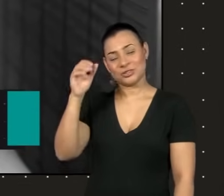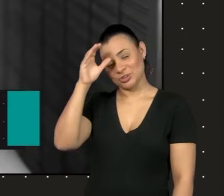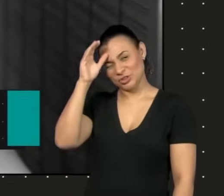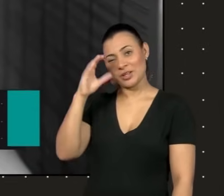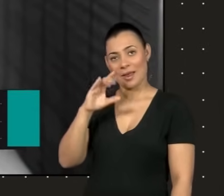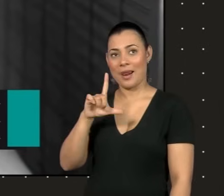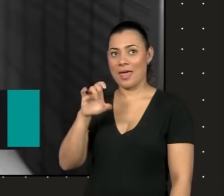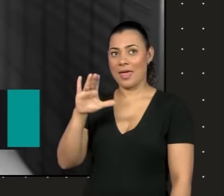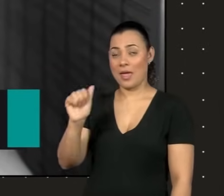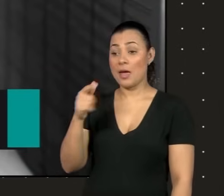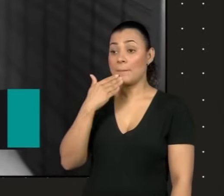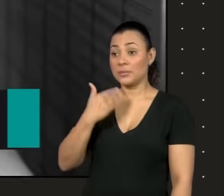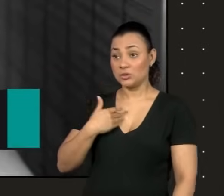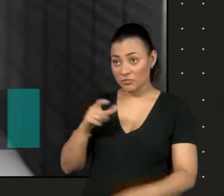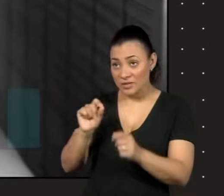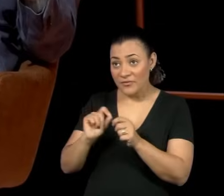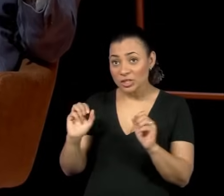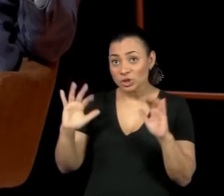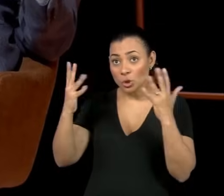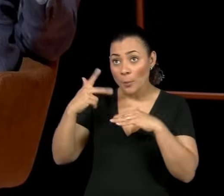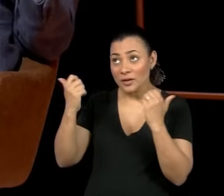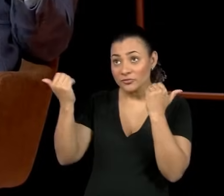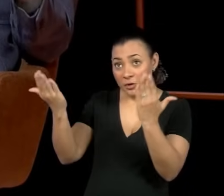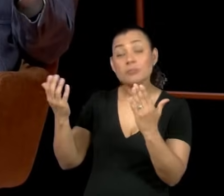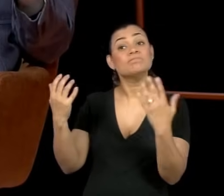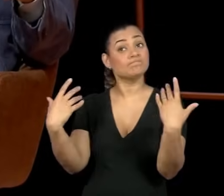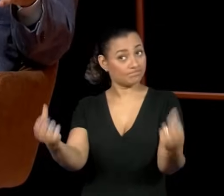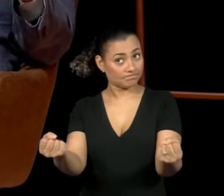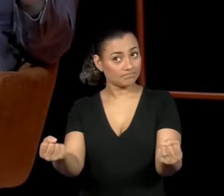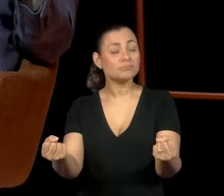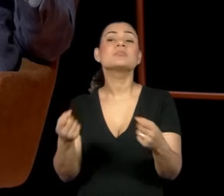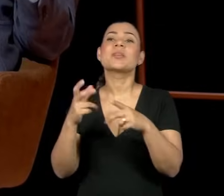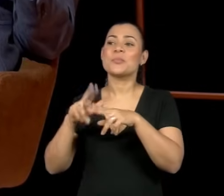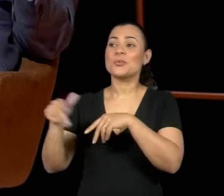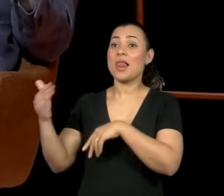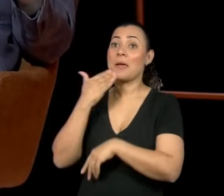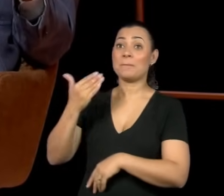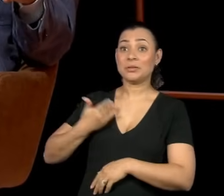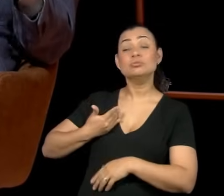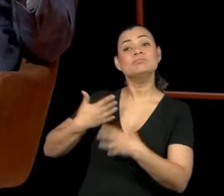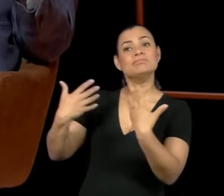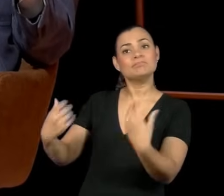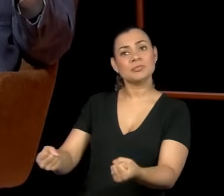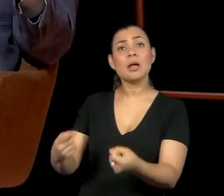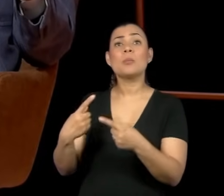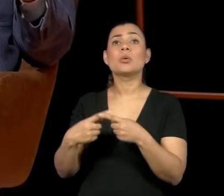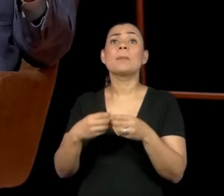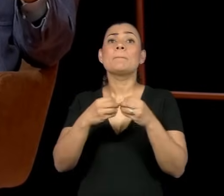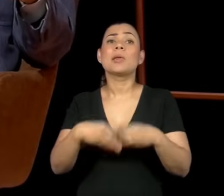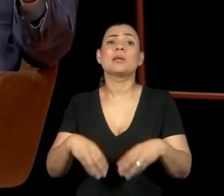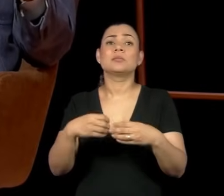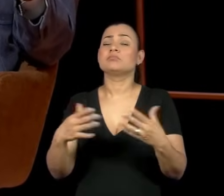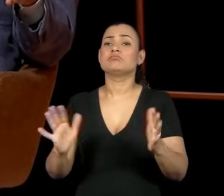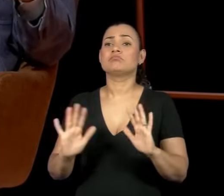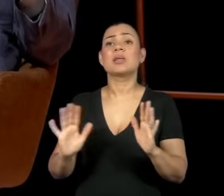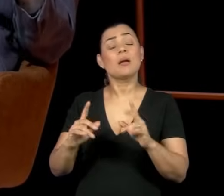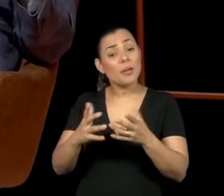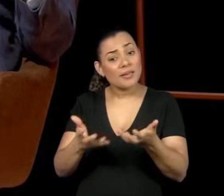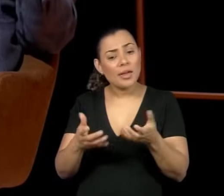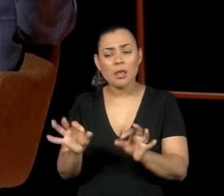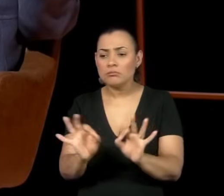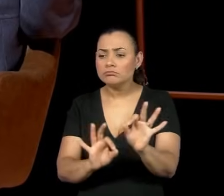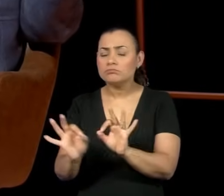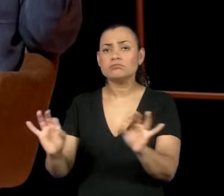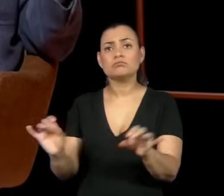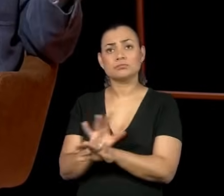pedindo, olha, você faz shows internacionais e as nossas produções dão prejuízo durante 6 meses. E aí,